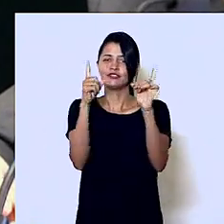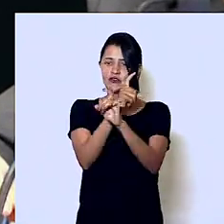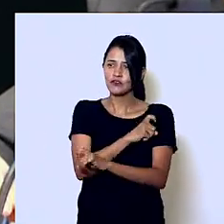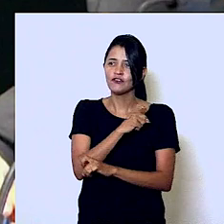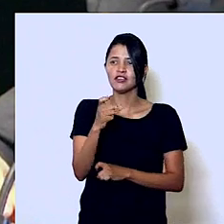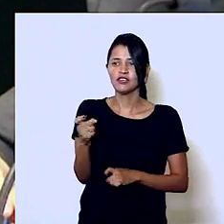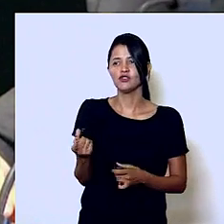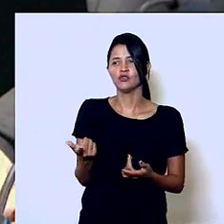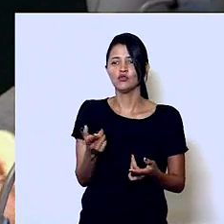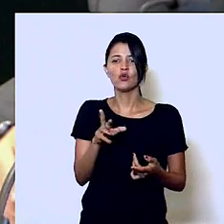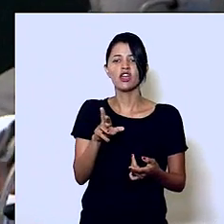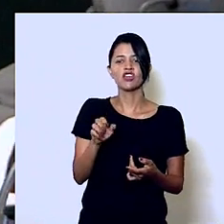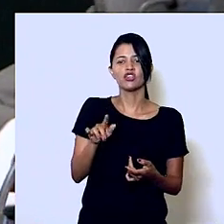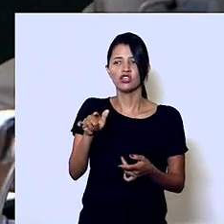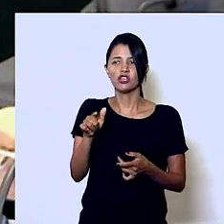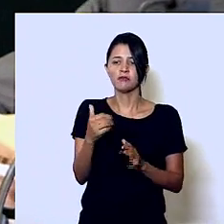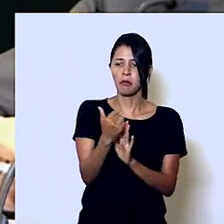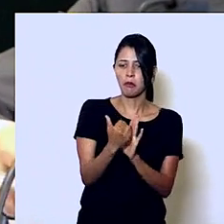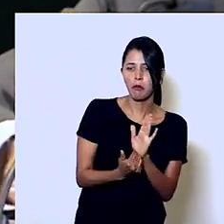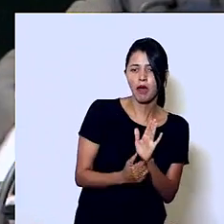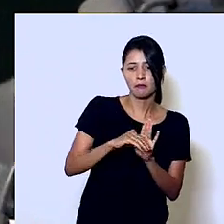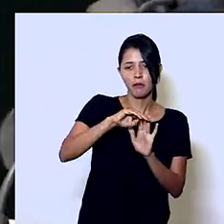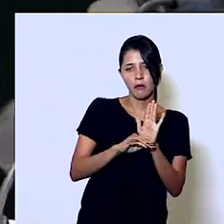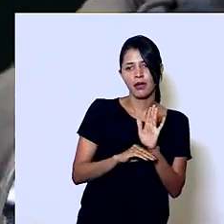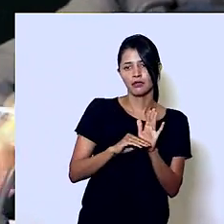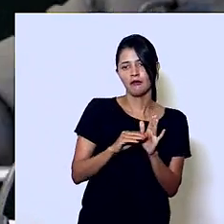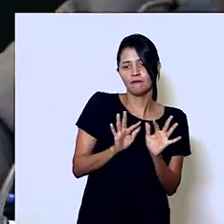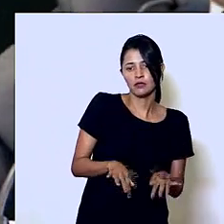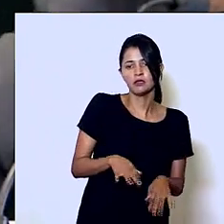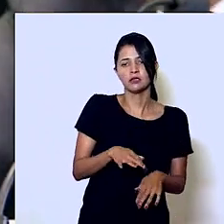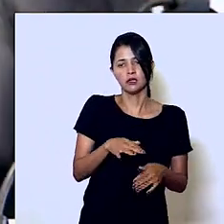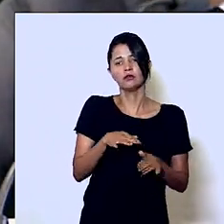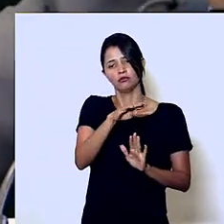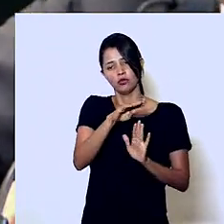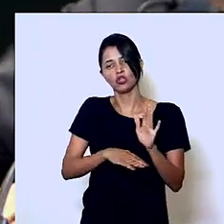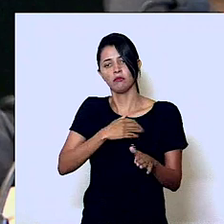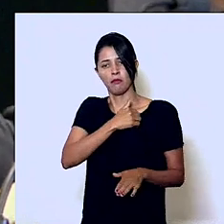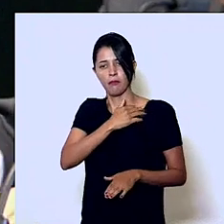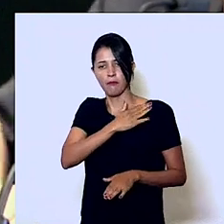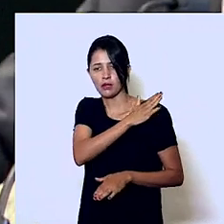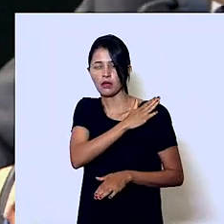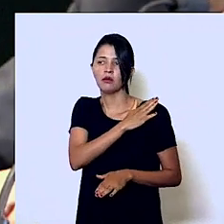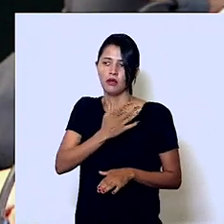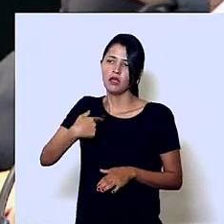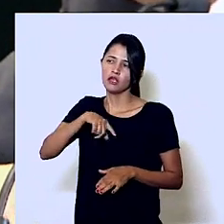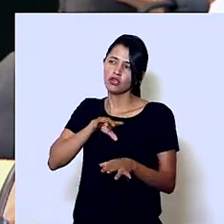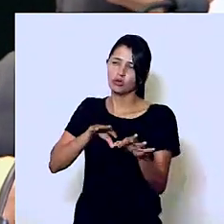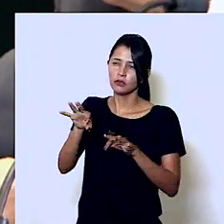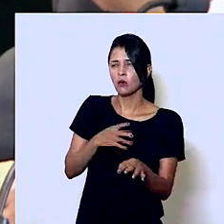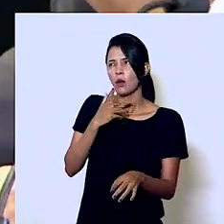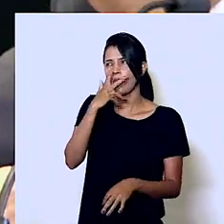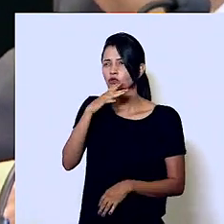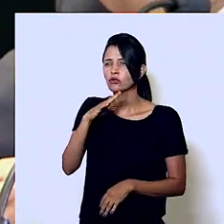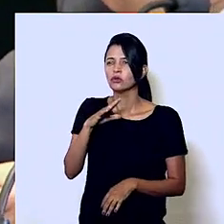era o encerramento do regime militar, em que nós preparamos, acho que o SEB, em que o Gelson ainda trabalhava,